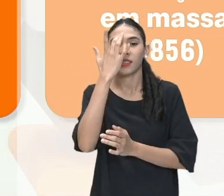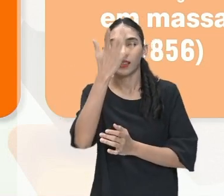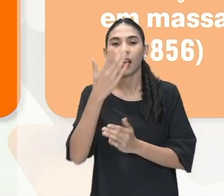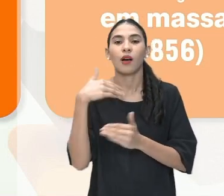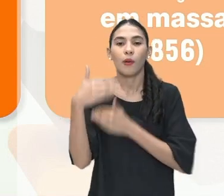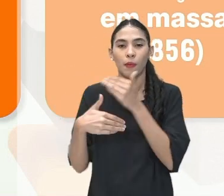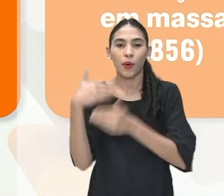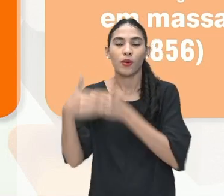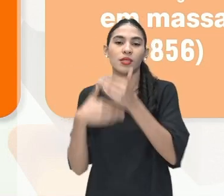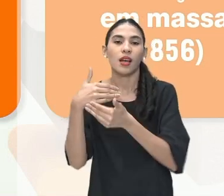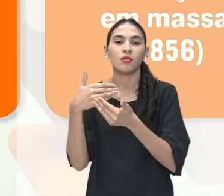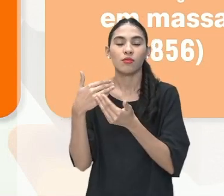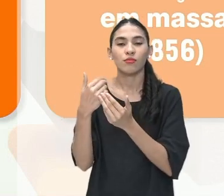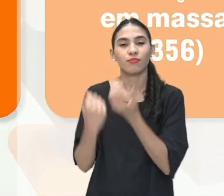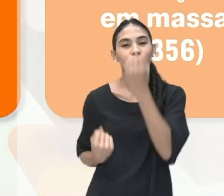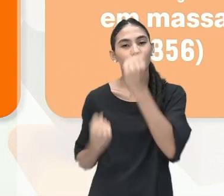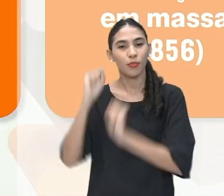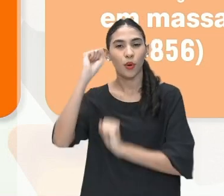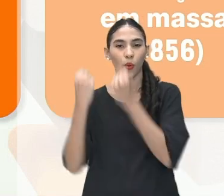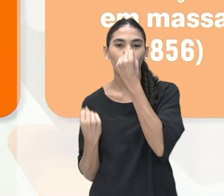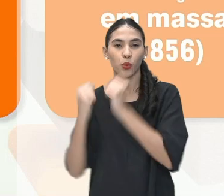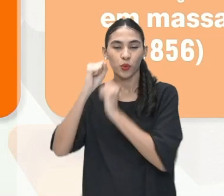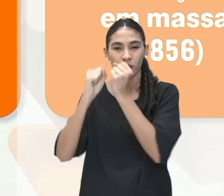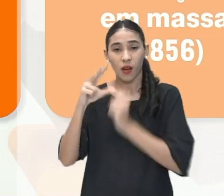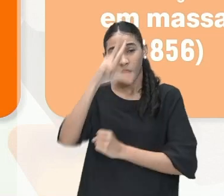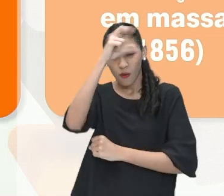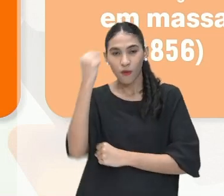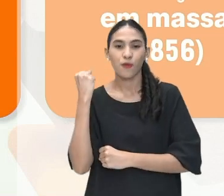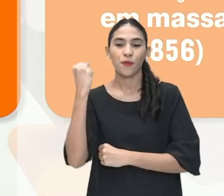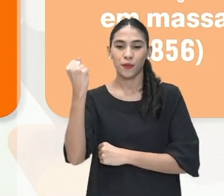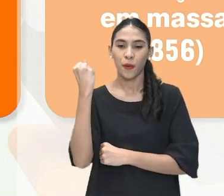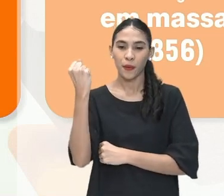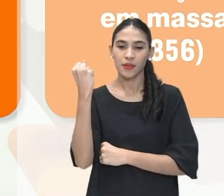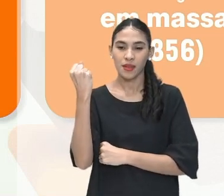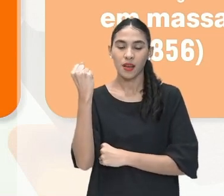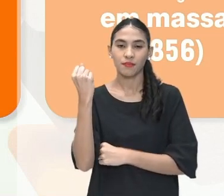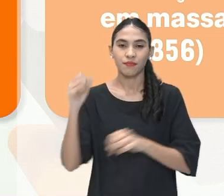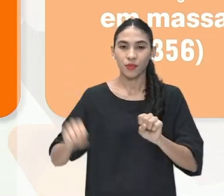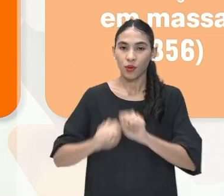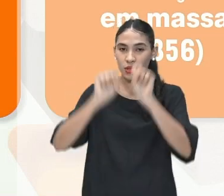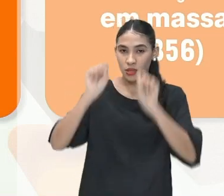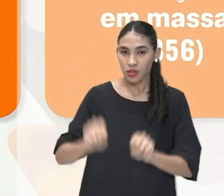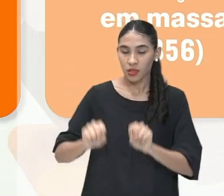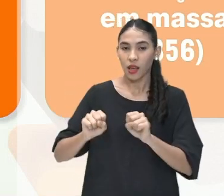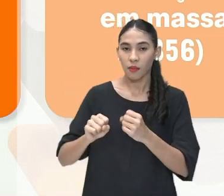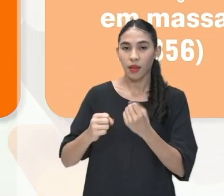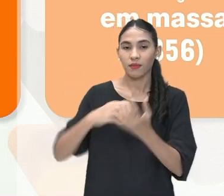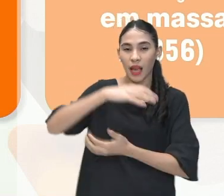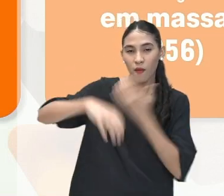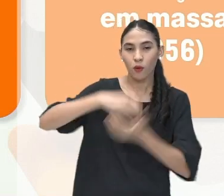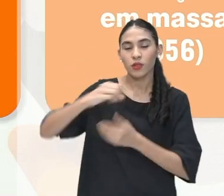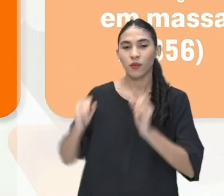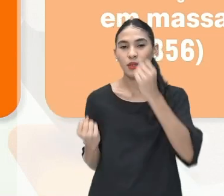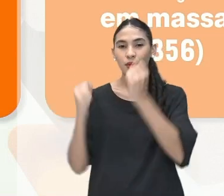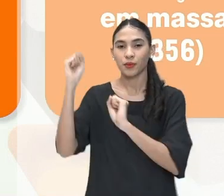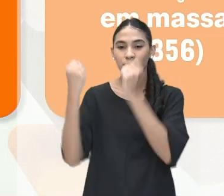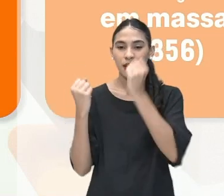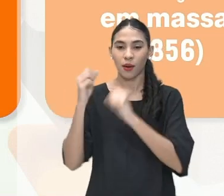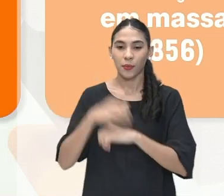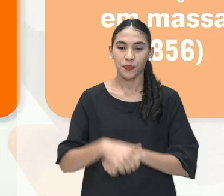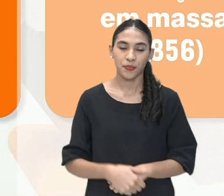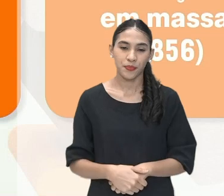processo de produção e vai dar força para Revolução Industrial,